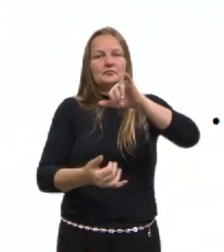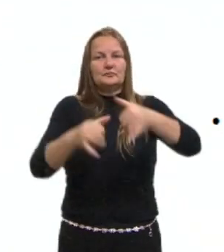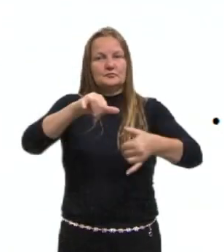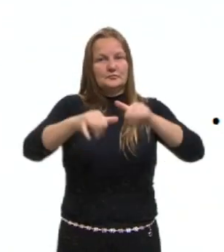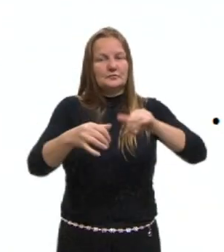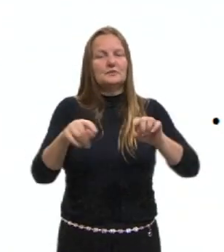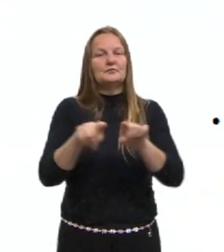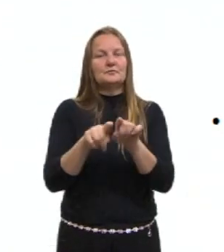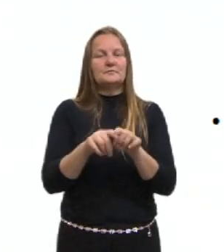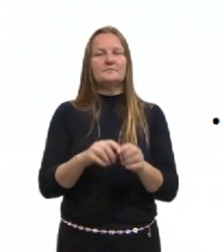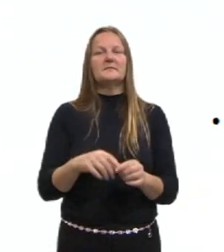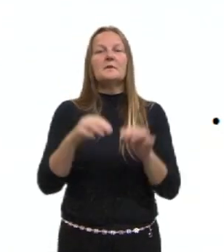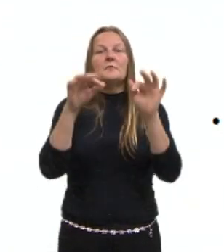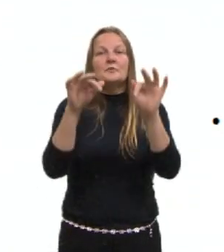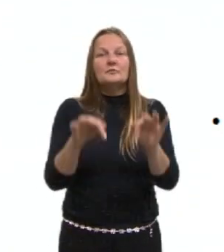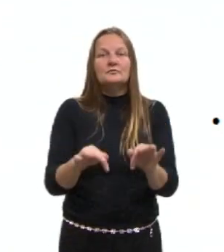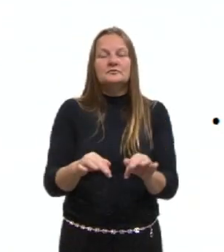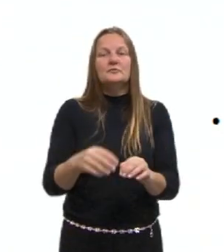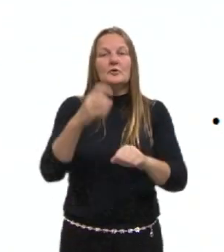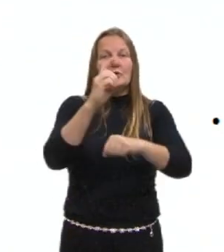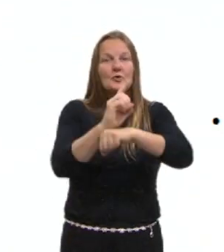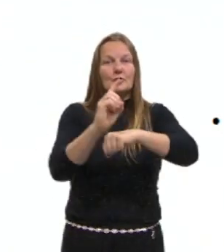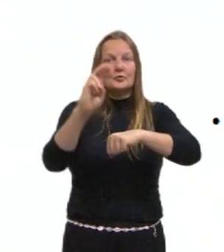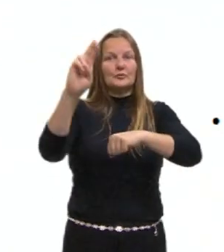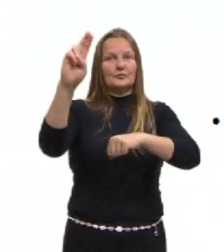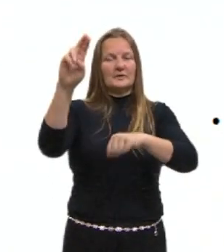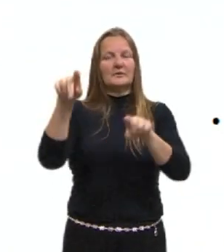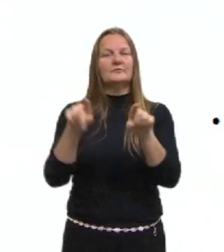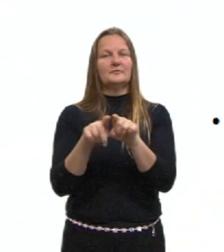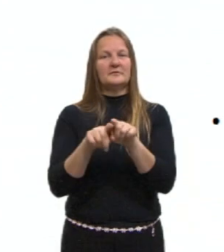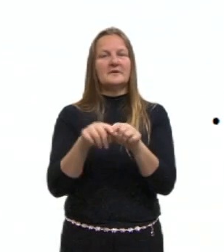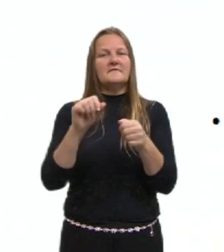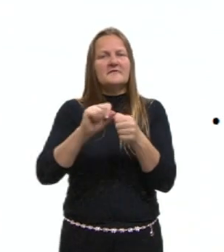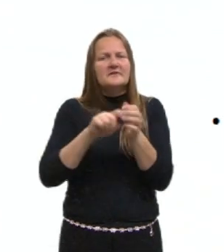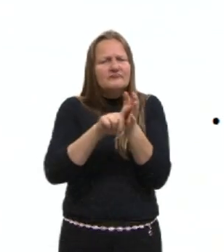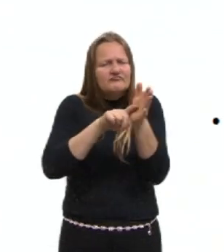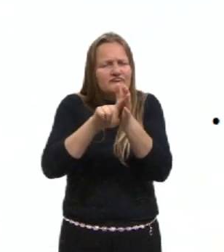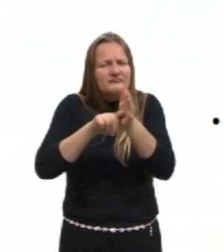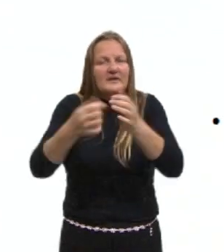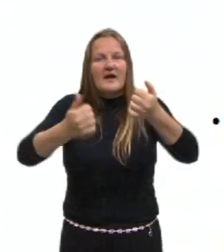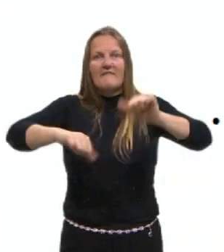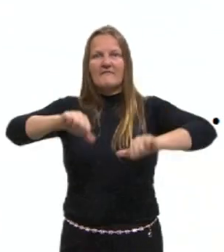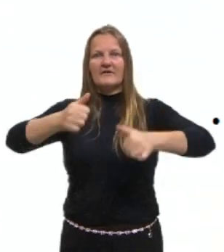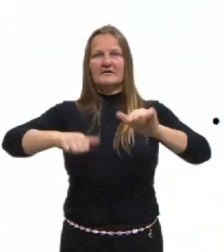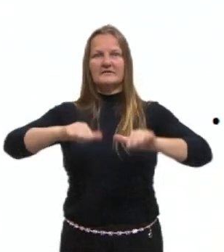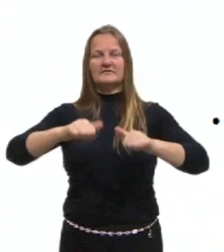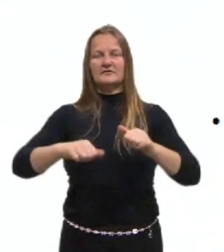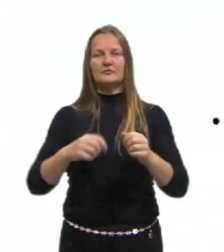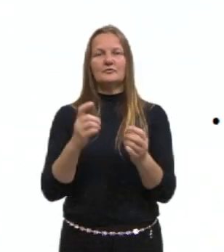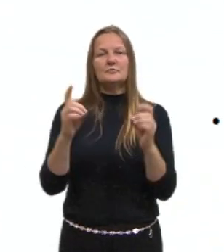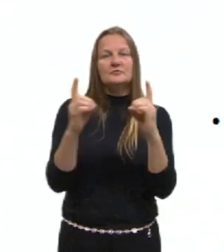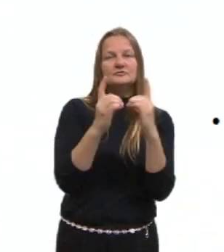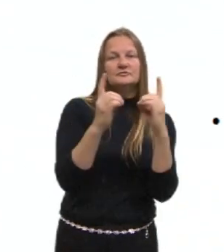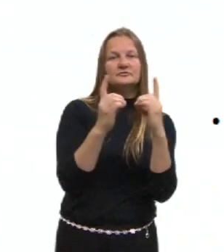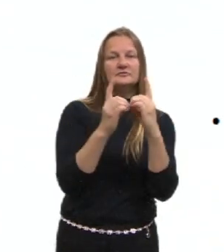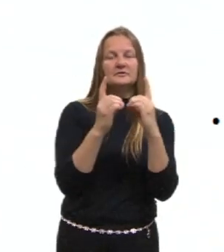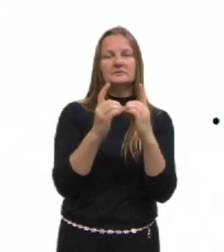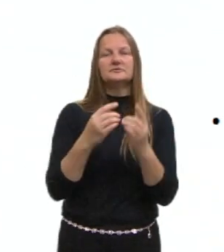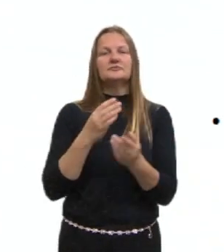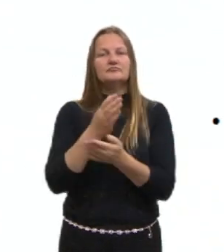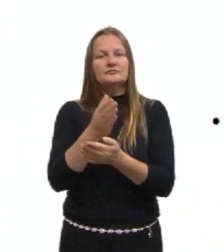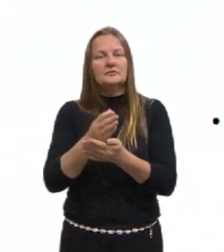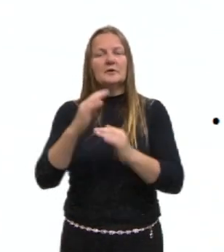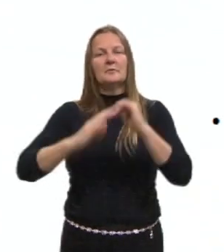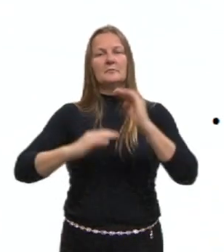eclético. E, por fim, eu fiz o doutorado, né, que também fiz uma avaliação. Aí eu fiz tanta parte didática, que eu fui lá